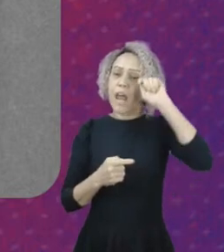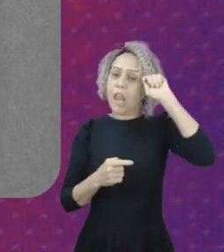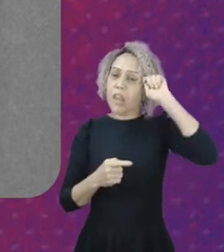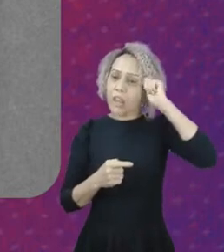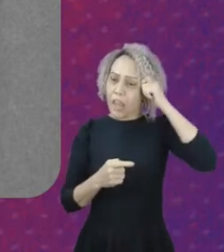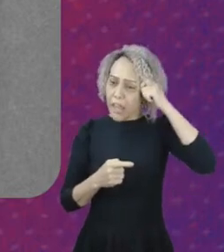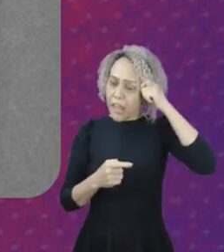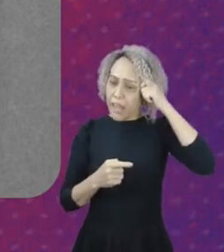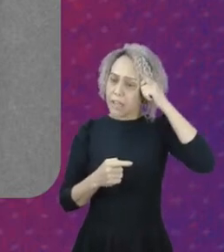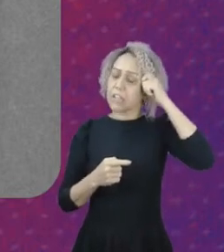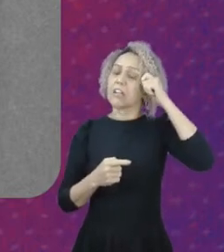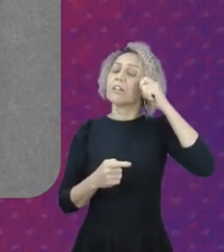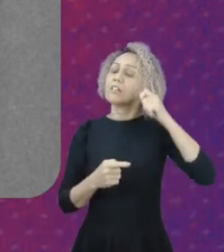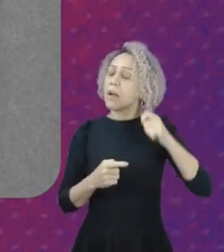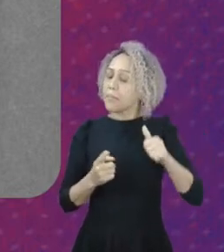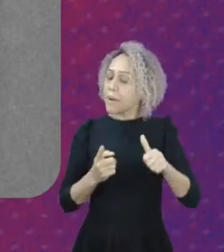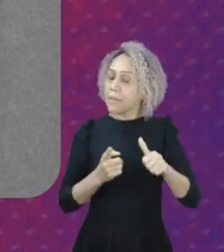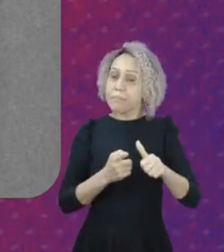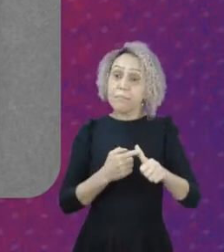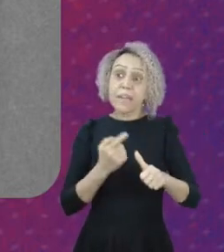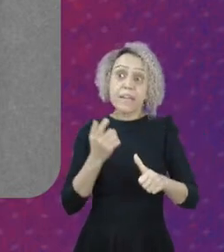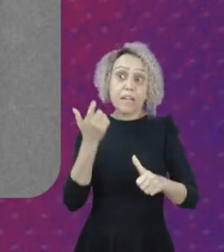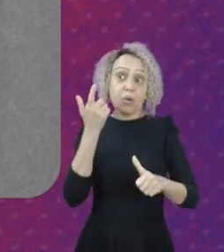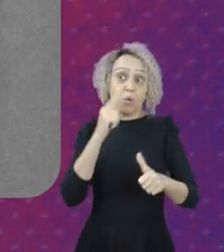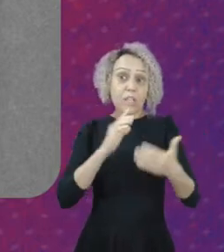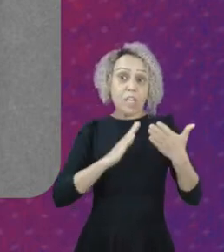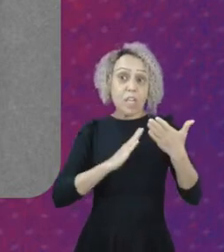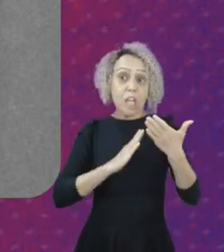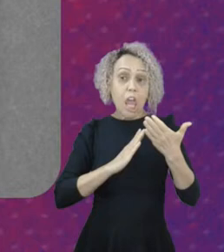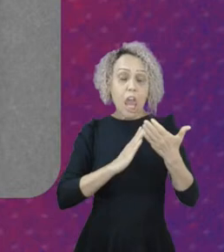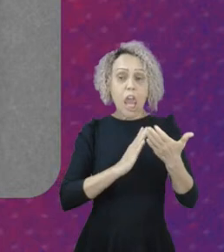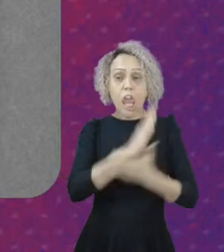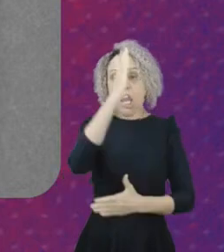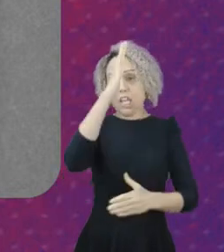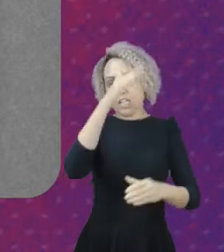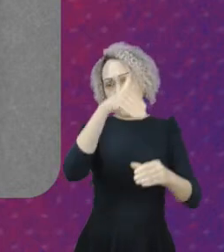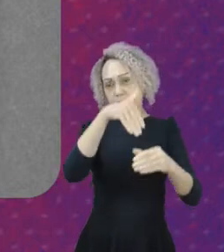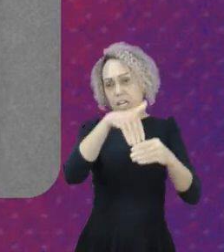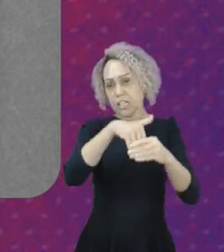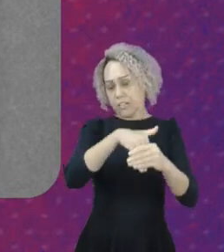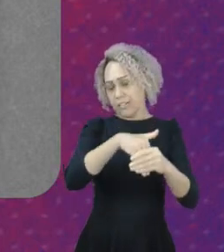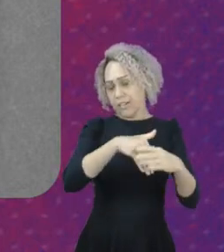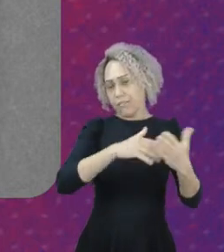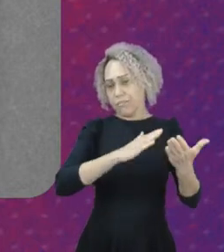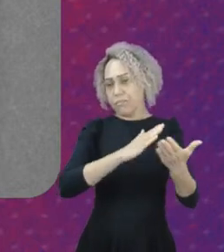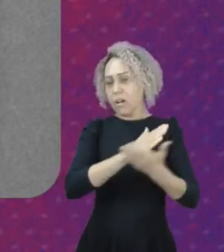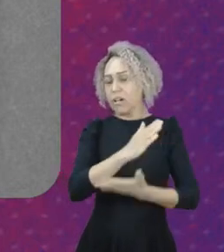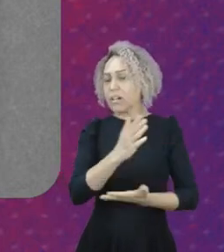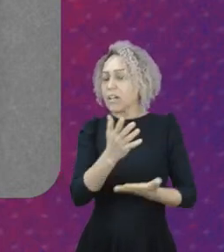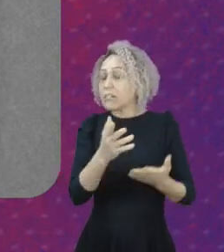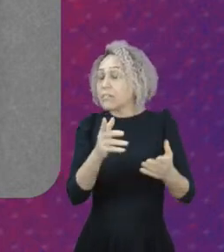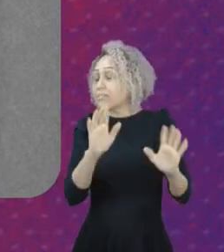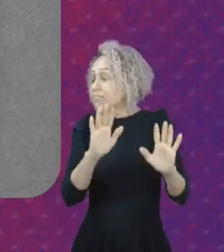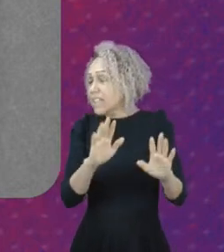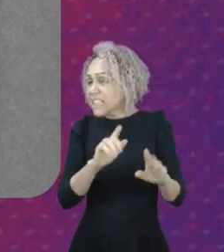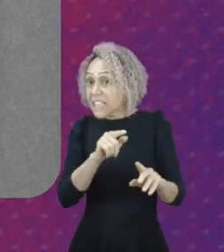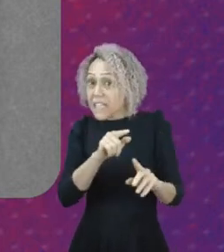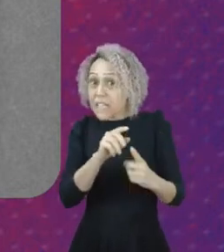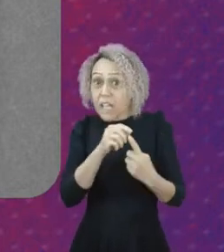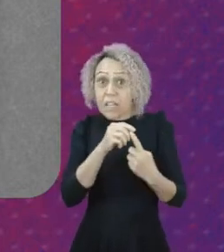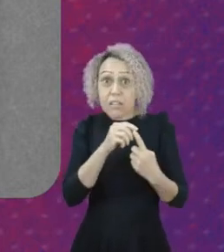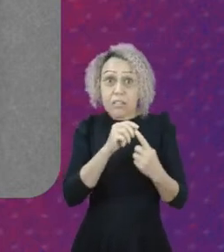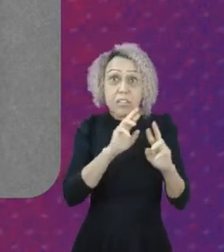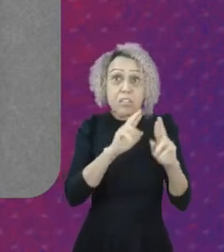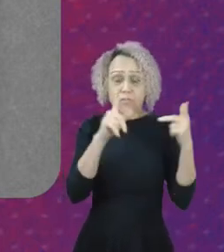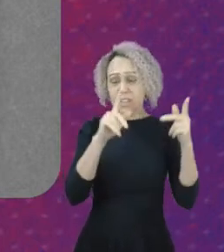também eletivo, é algo também totalmente fora da caixa, porque as mulheres negras elas têm que lutar duas